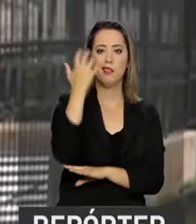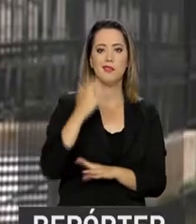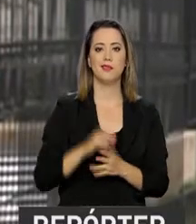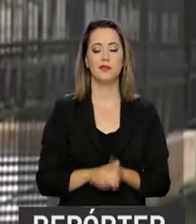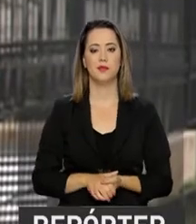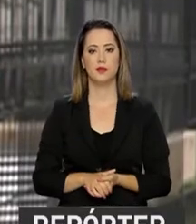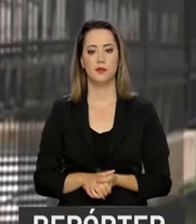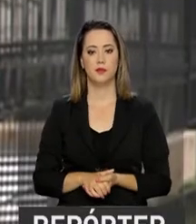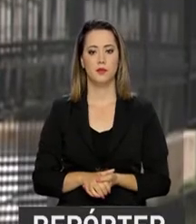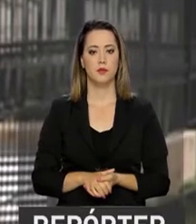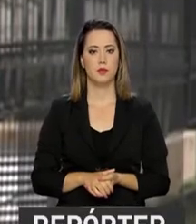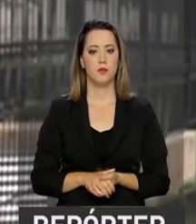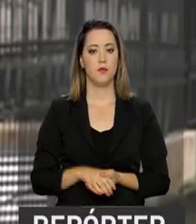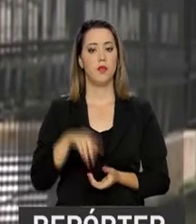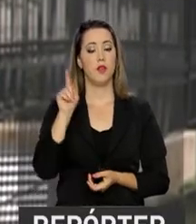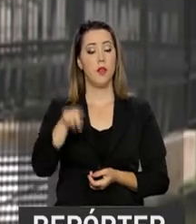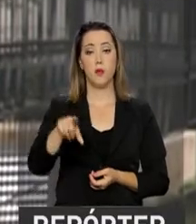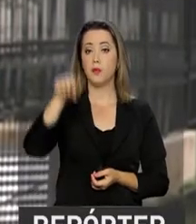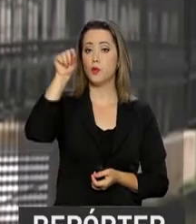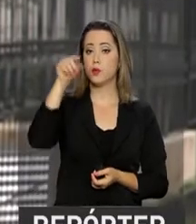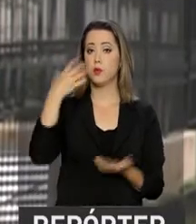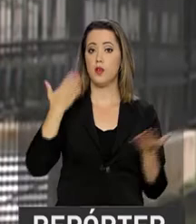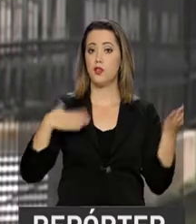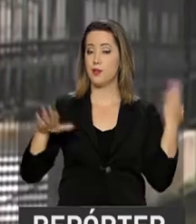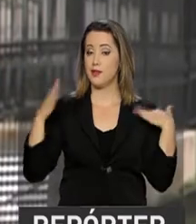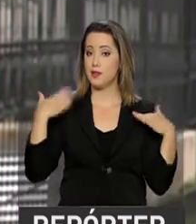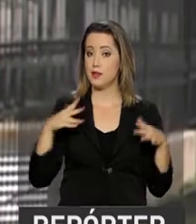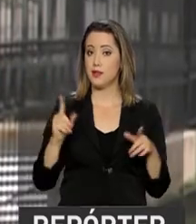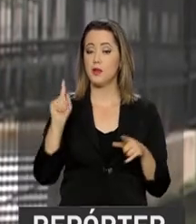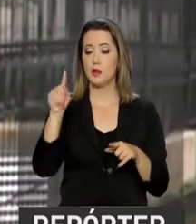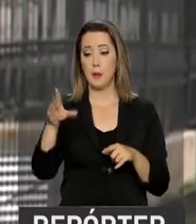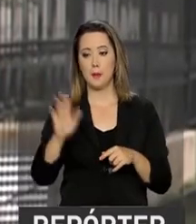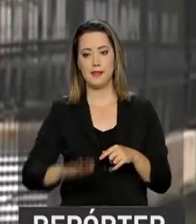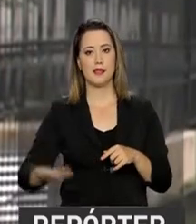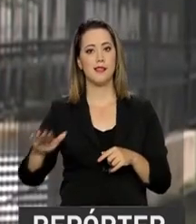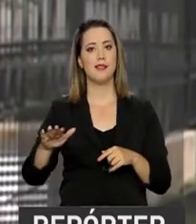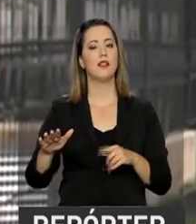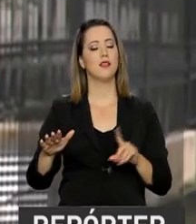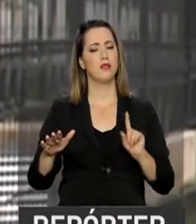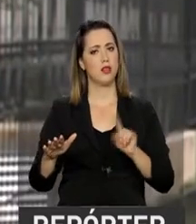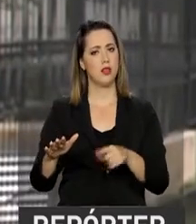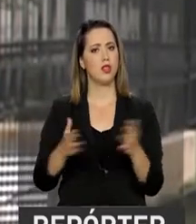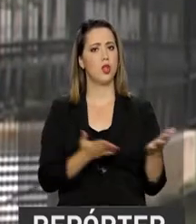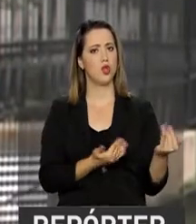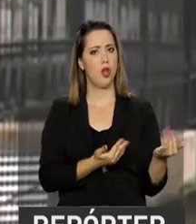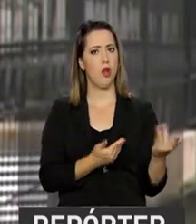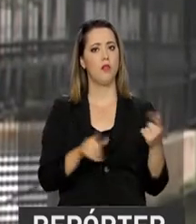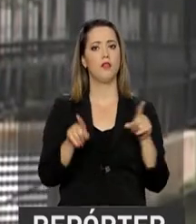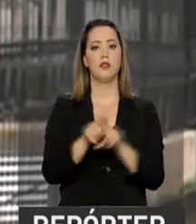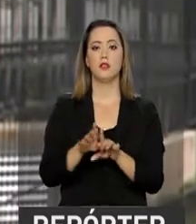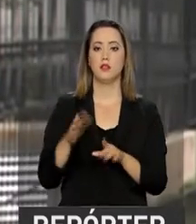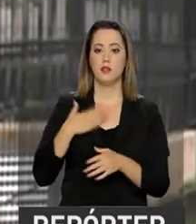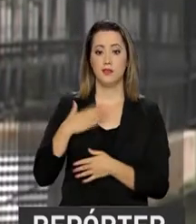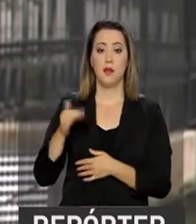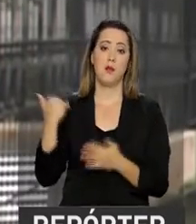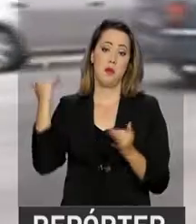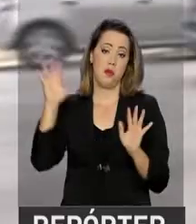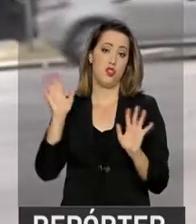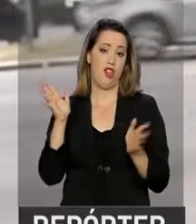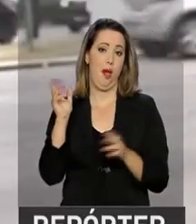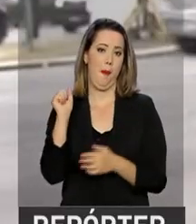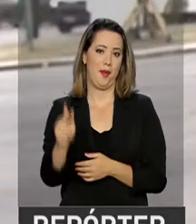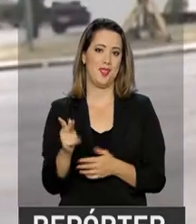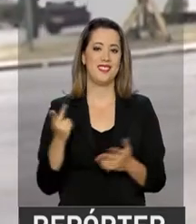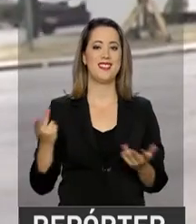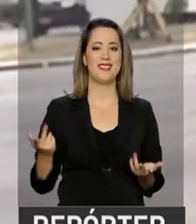uma opção de lazer tanto para as crianças e para os jovens que até para mim aposentados para